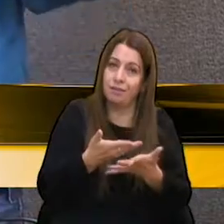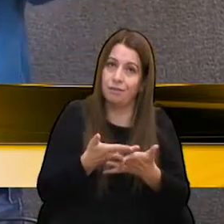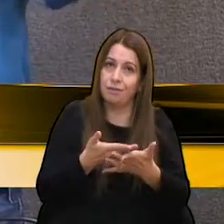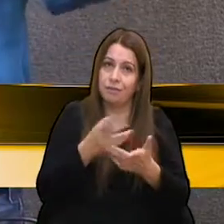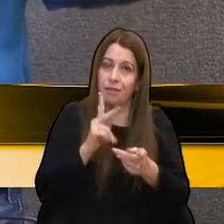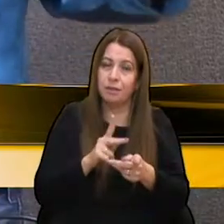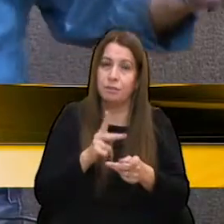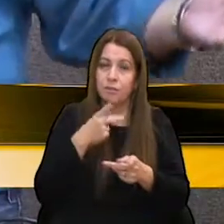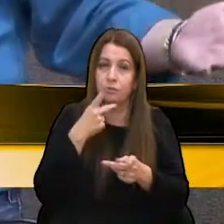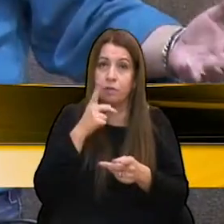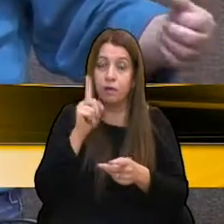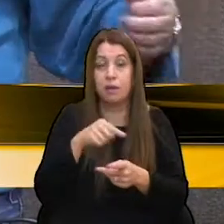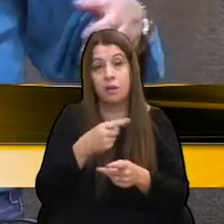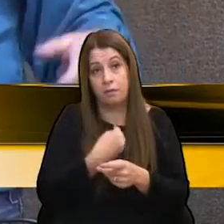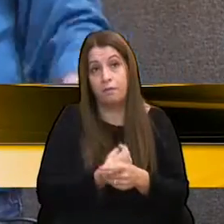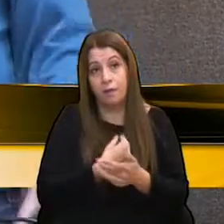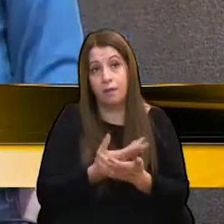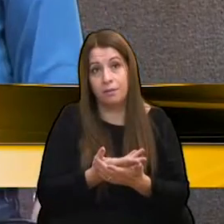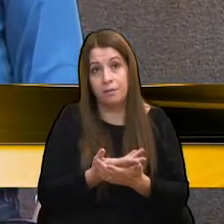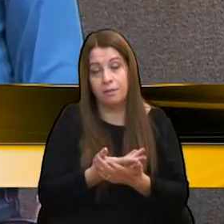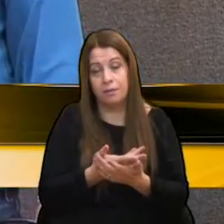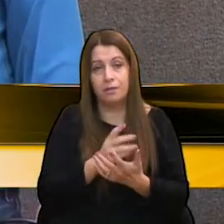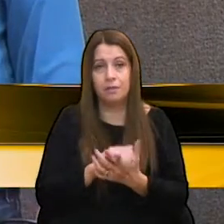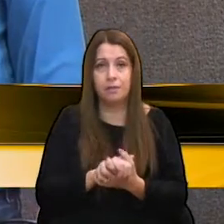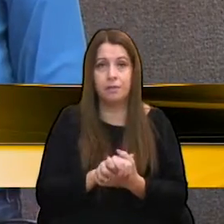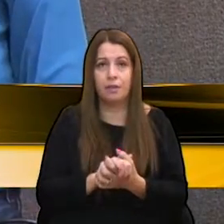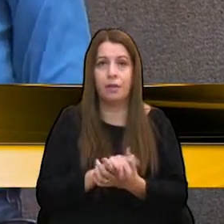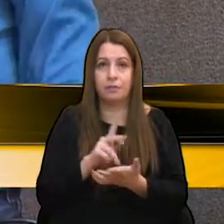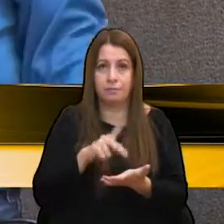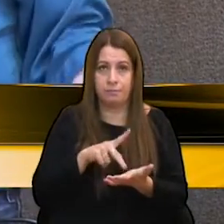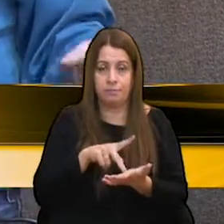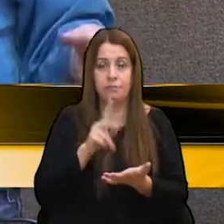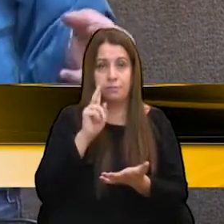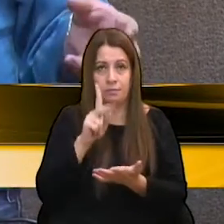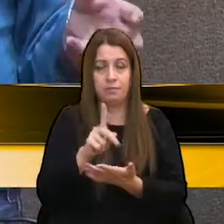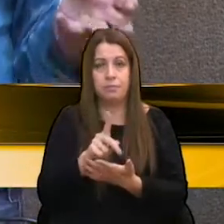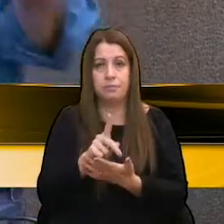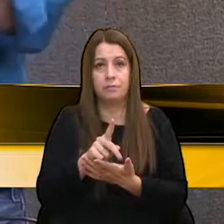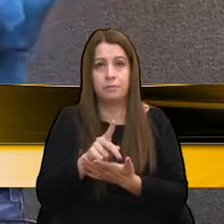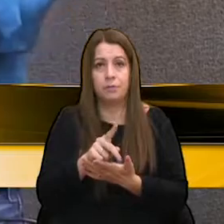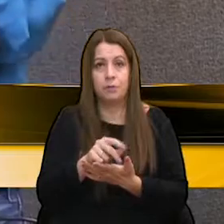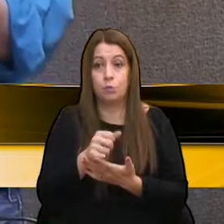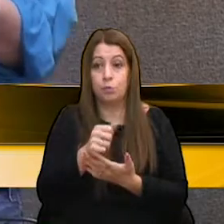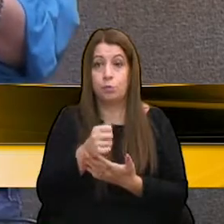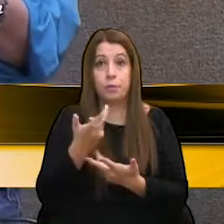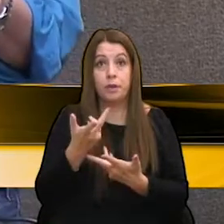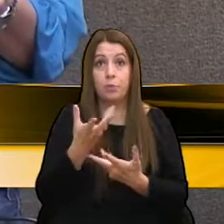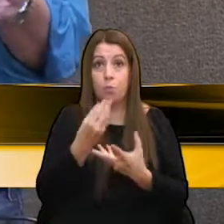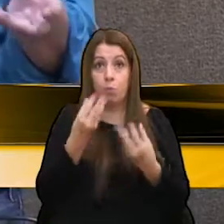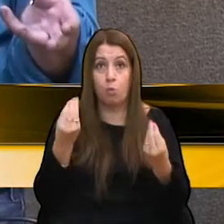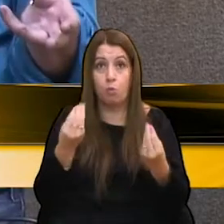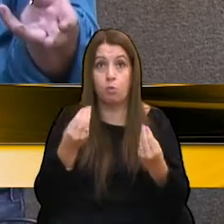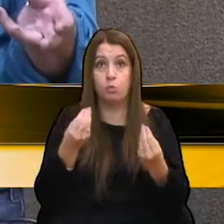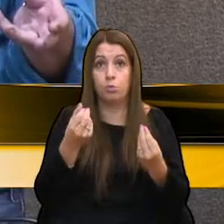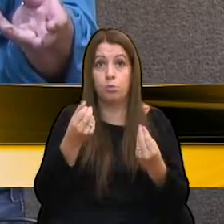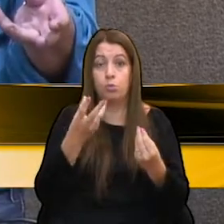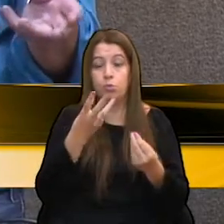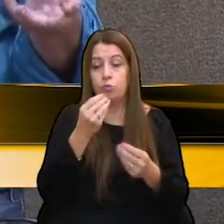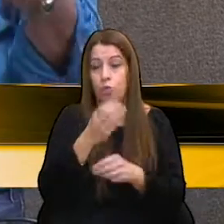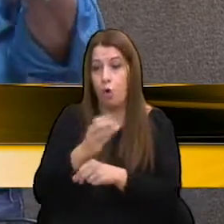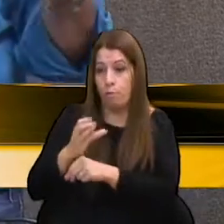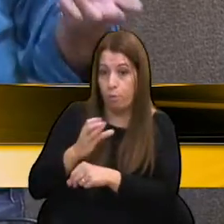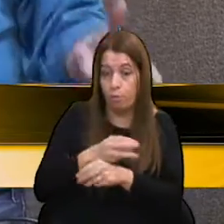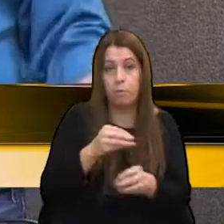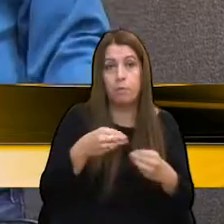a gente sempre diz que é vida, né? Então, de fato, quando era exagerado o pedido do número de